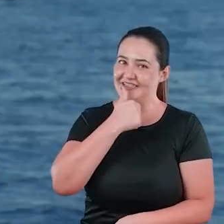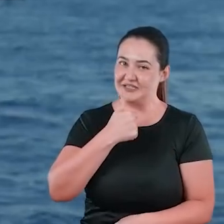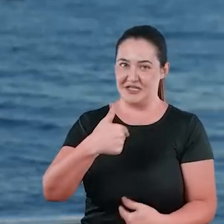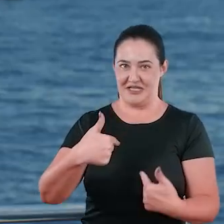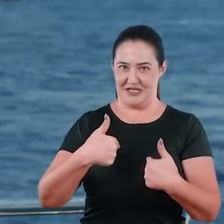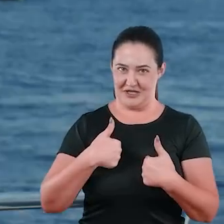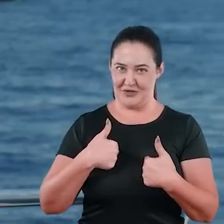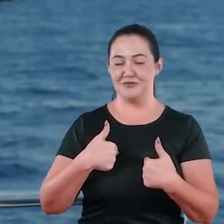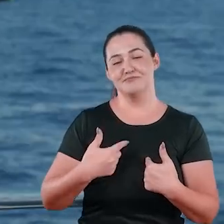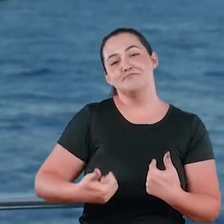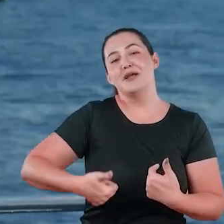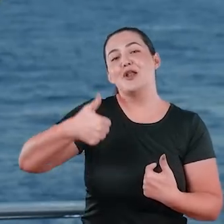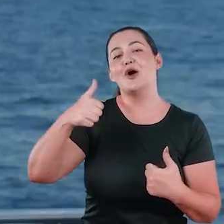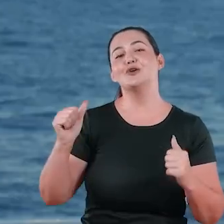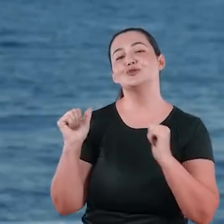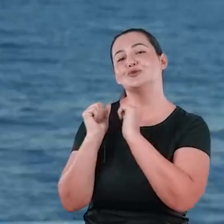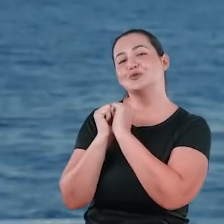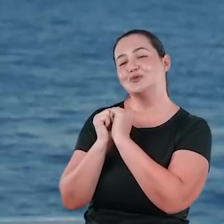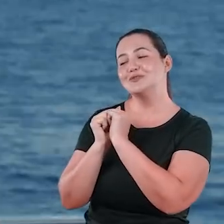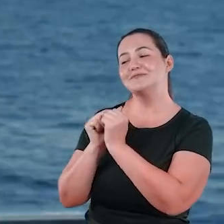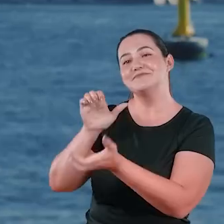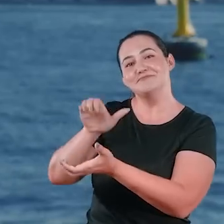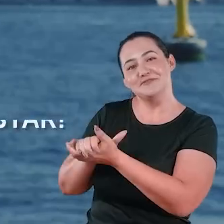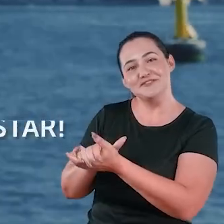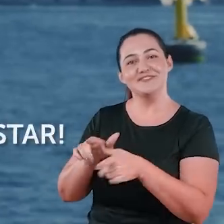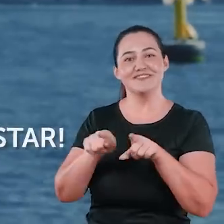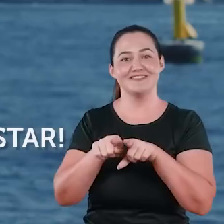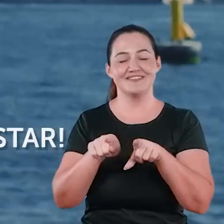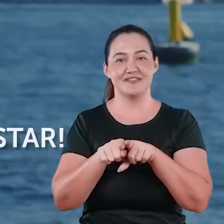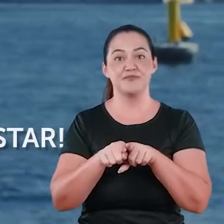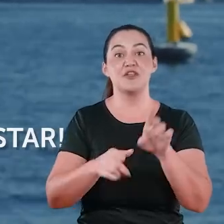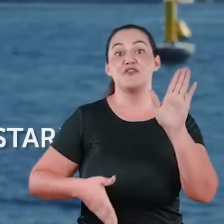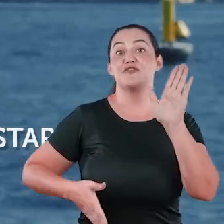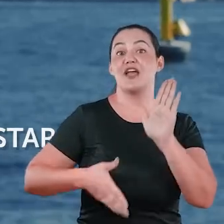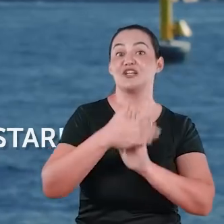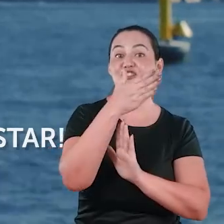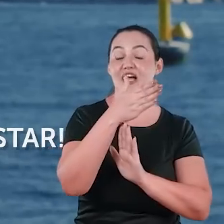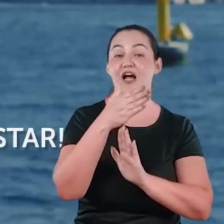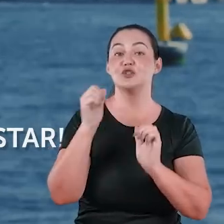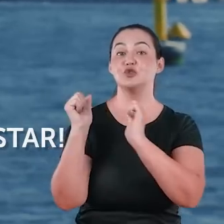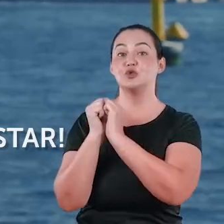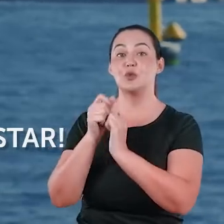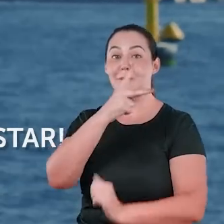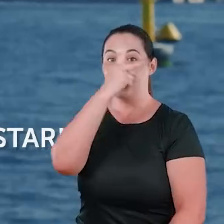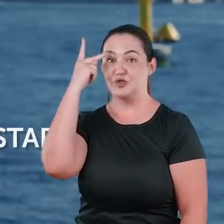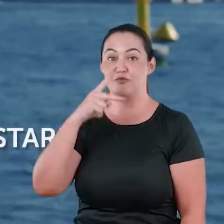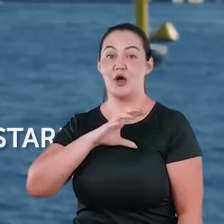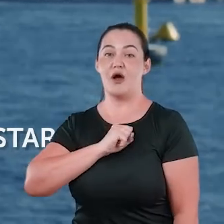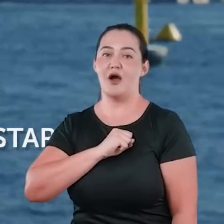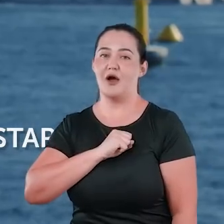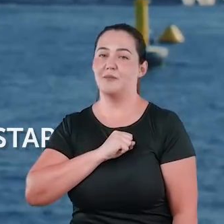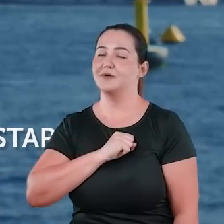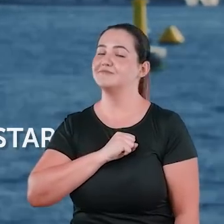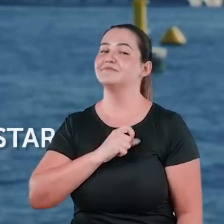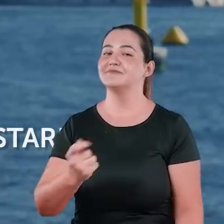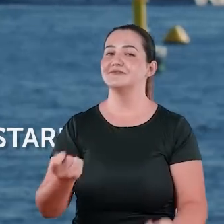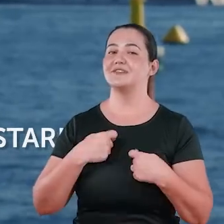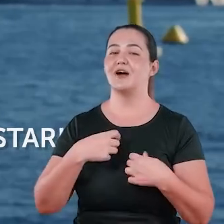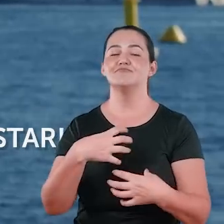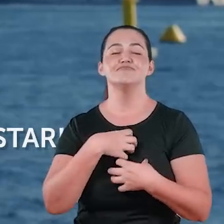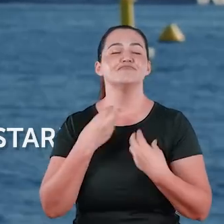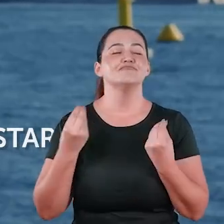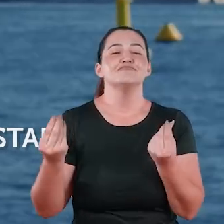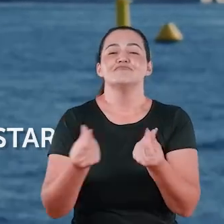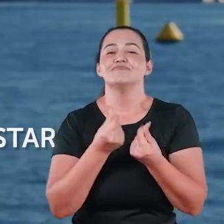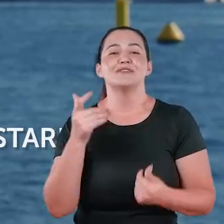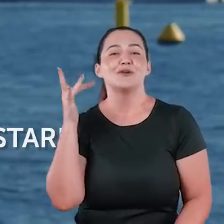apresentador, nada melhor do que a companheira dele. Viajar com quem você ama em boa companhia dá um outro sabor